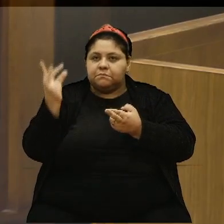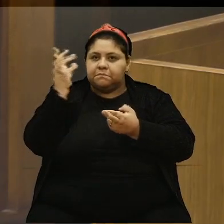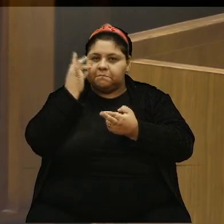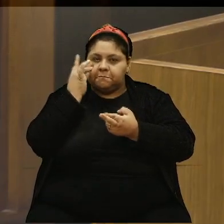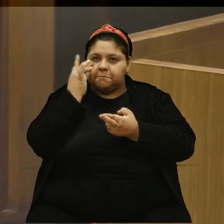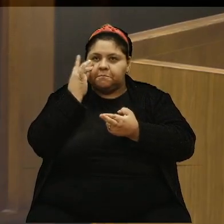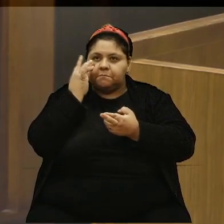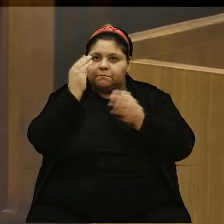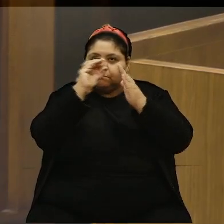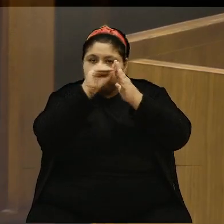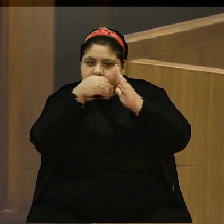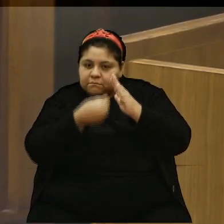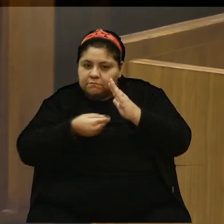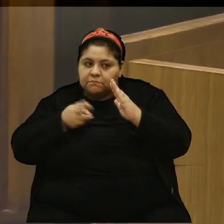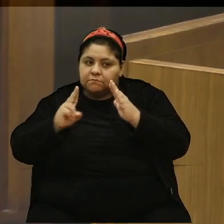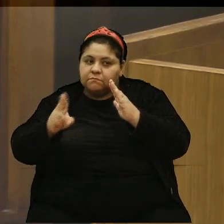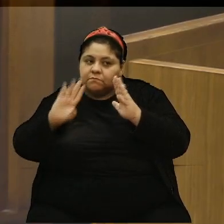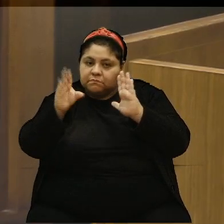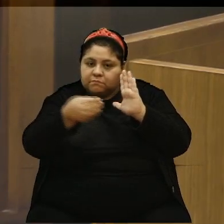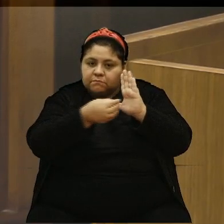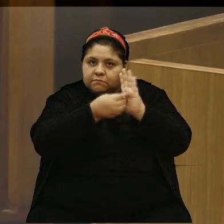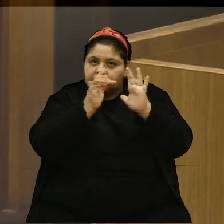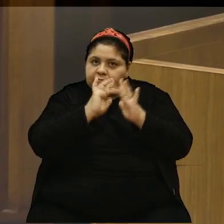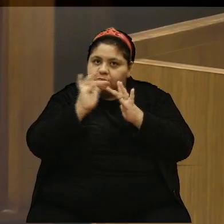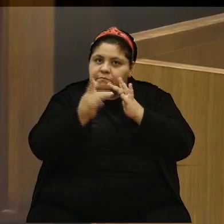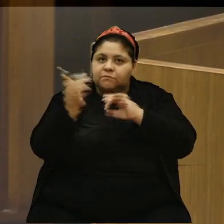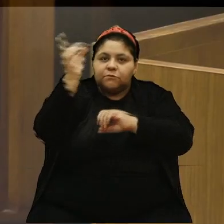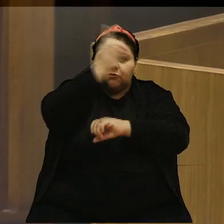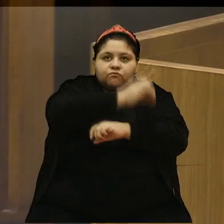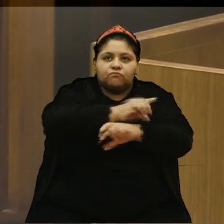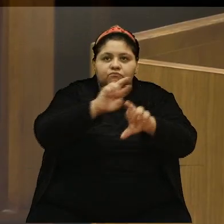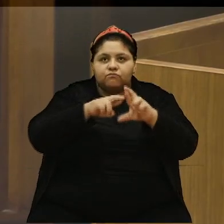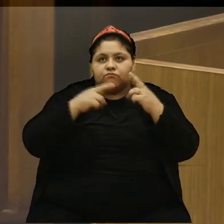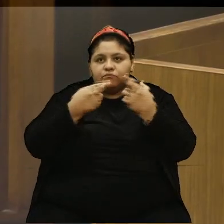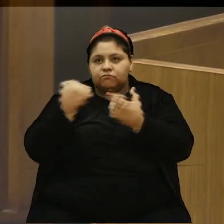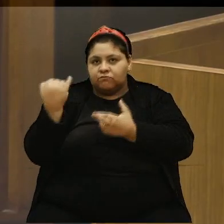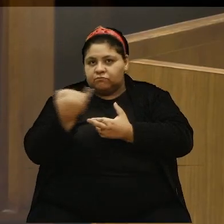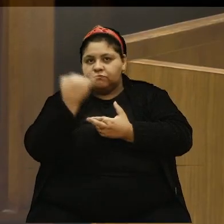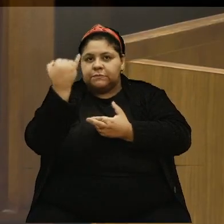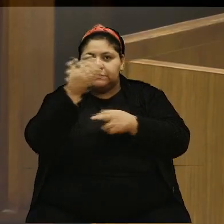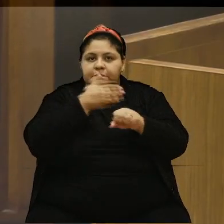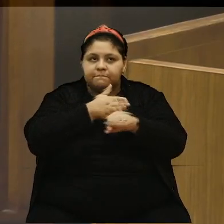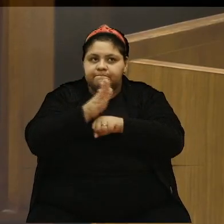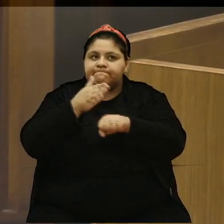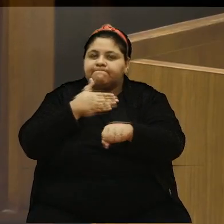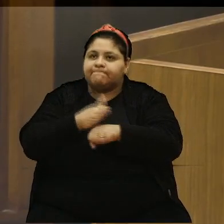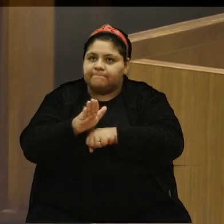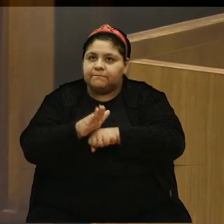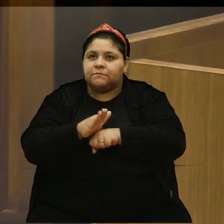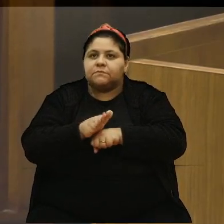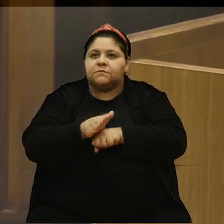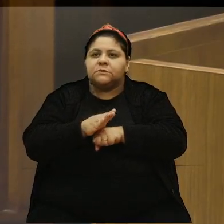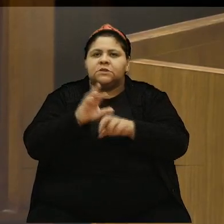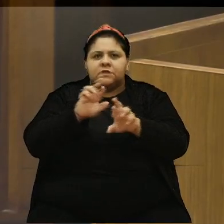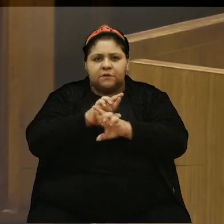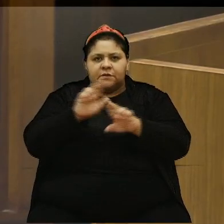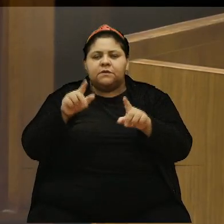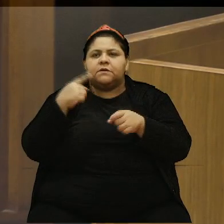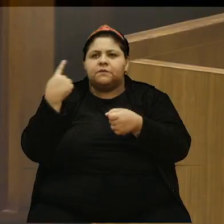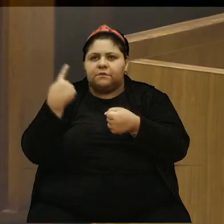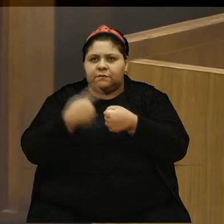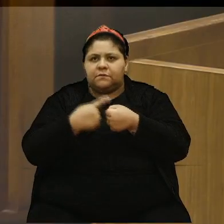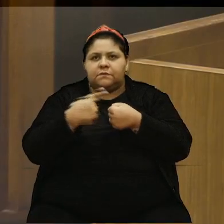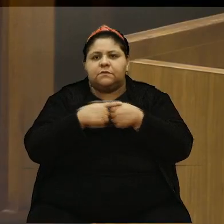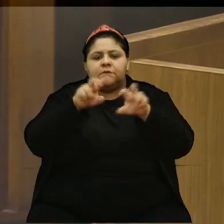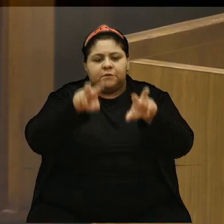O Samai sempre coloca nas redes sociais as datas das reuniões. É importante participar. É uma grande diferença da cidade para o